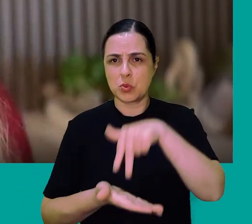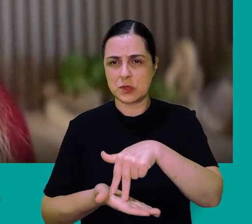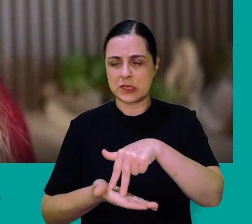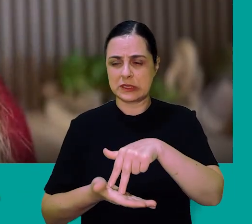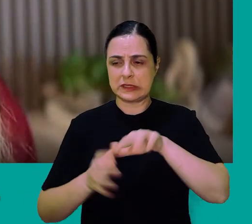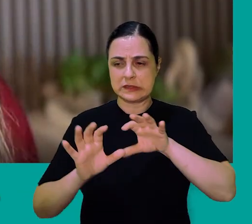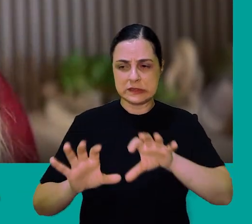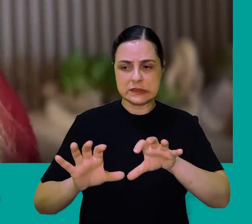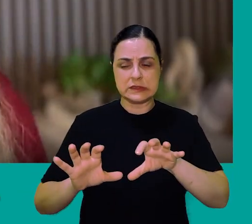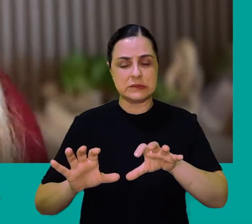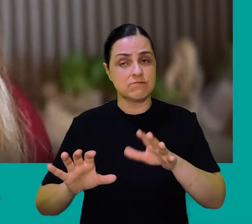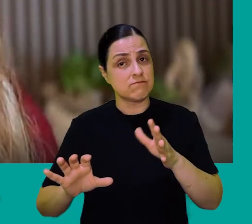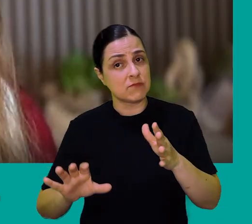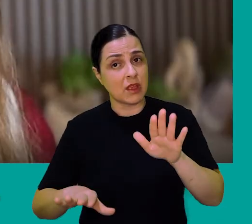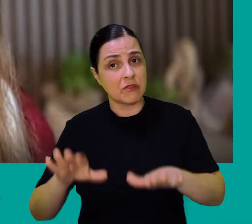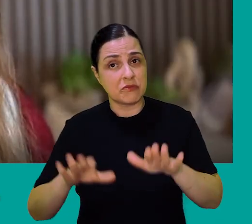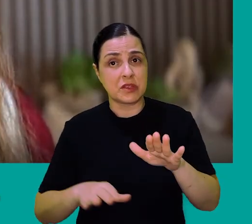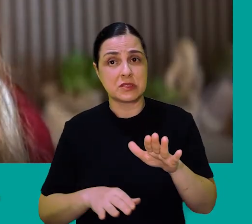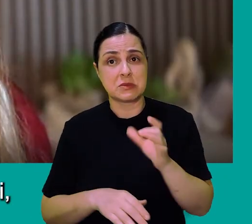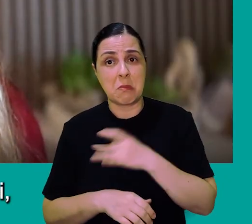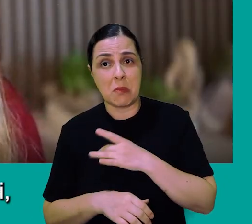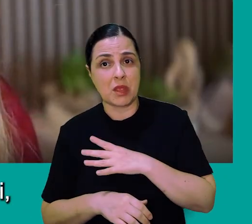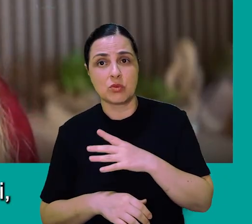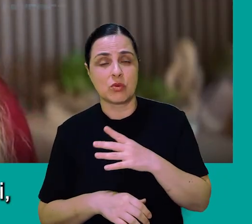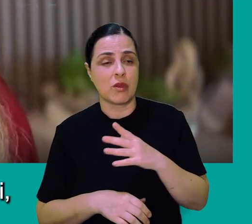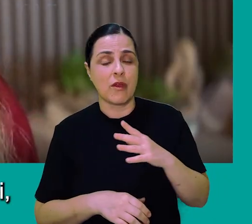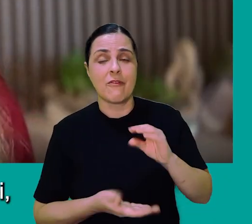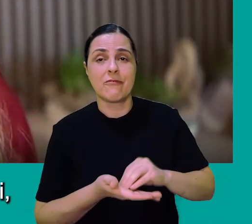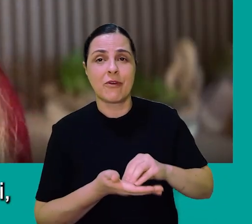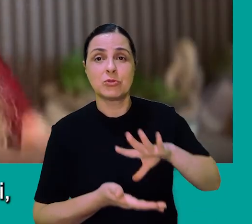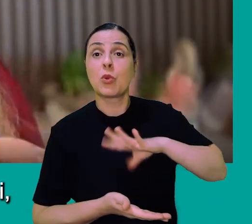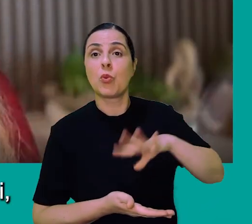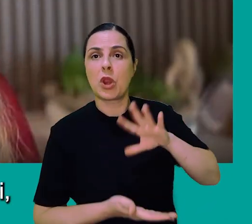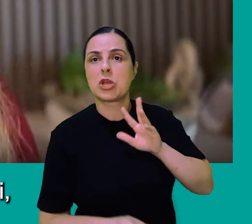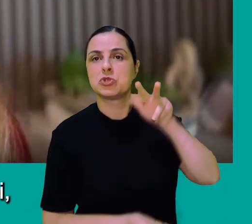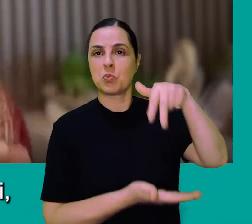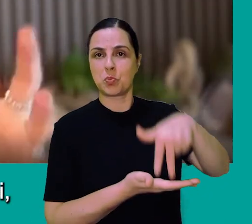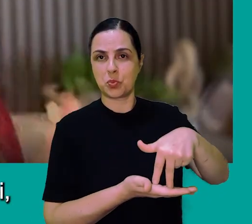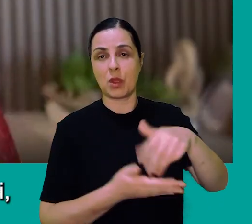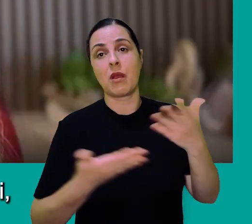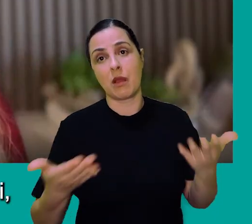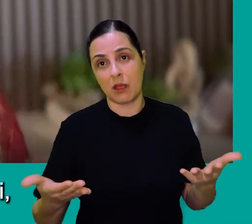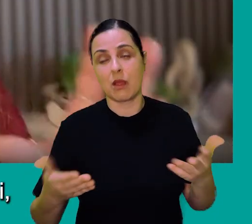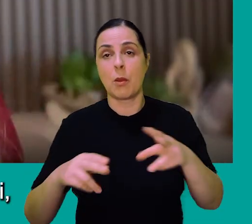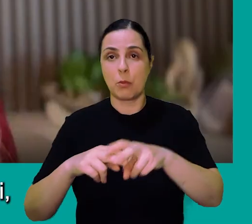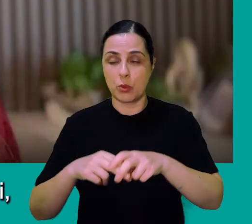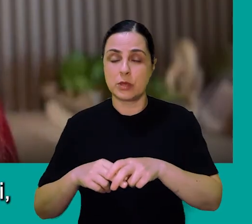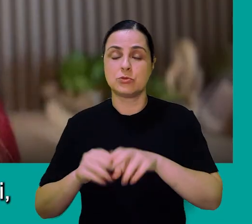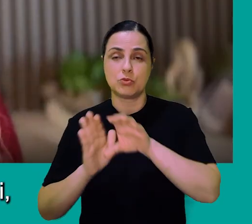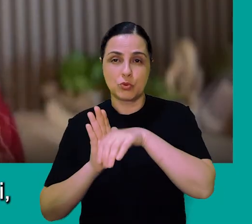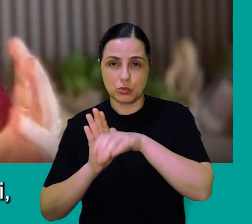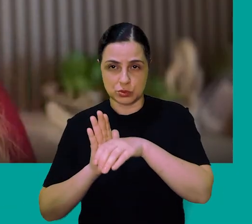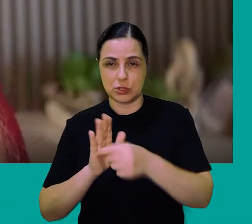não ousando ocupar outros espaços. Então, a microagressão, conceitualmente, lá